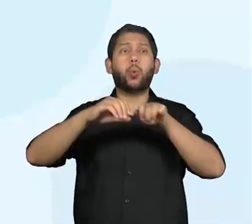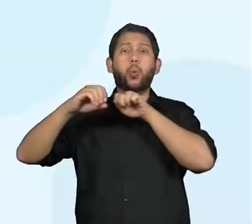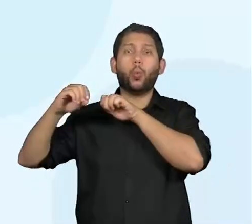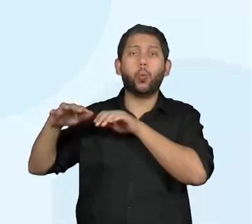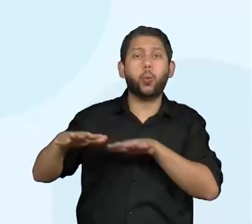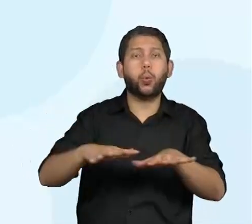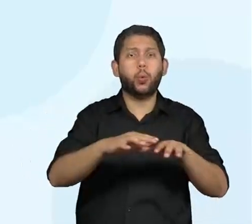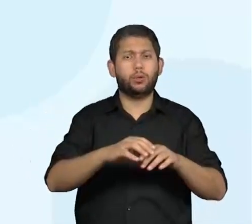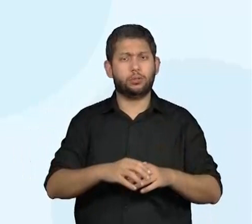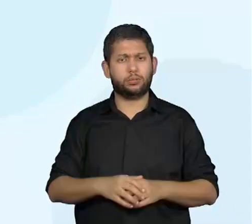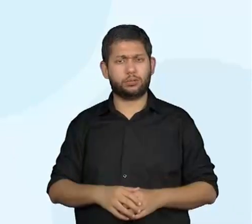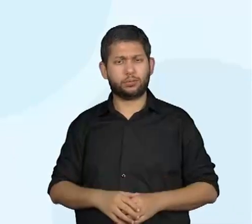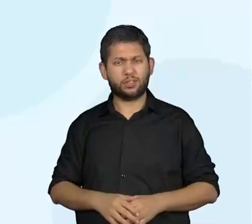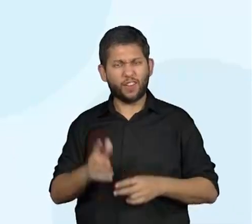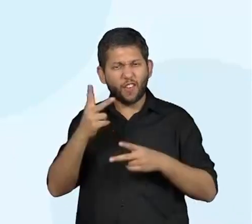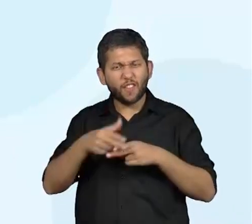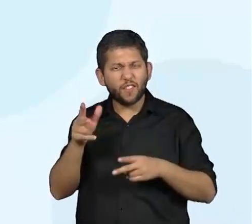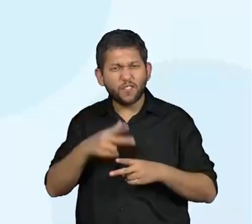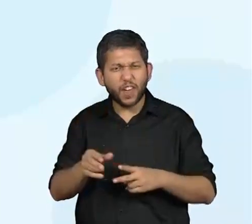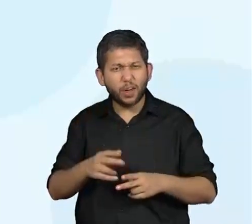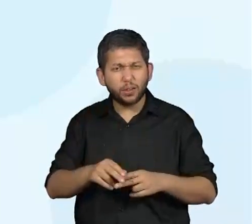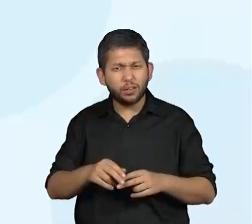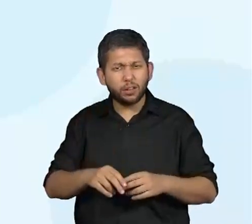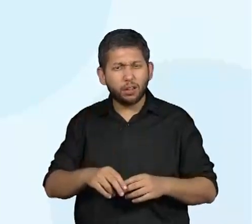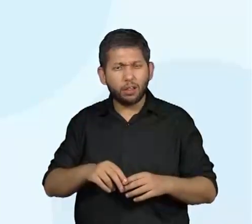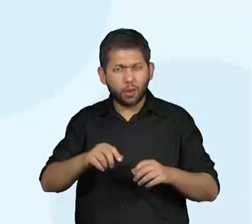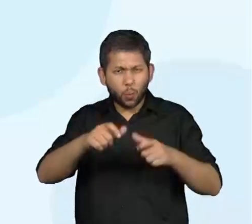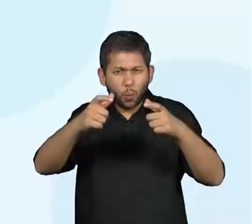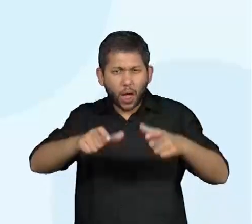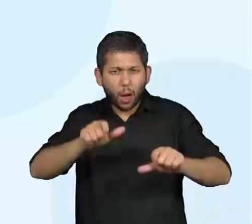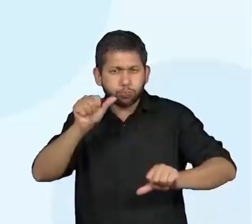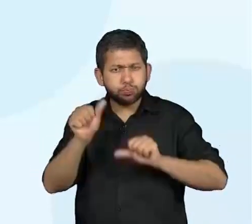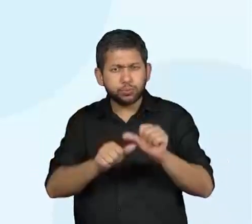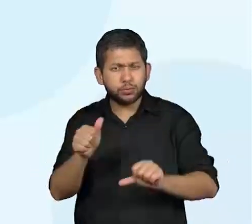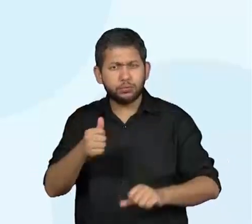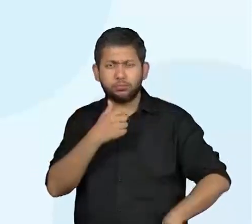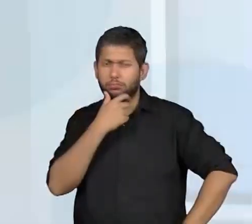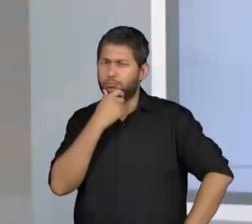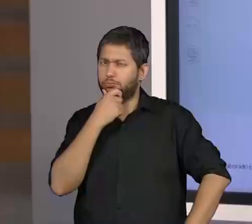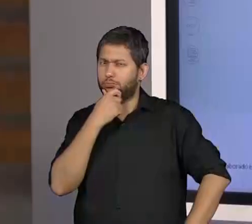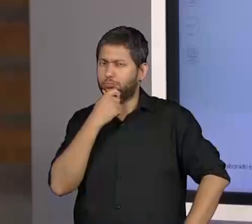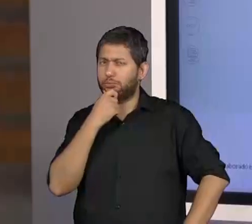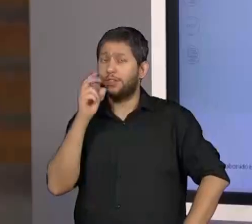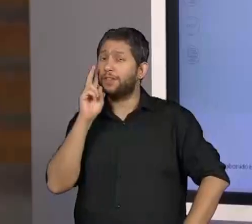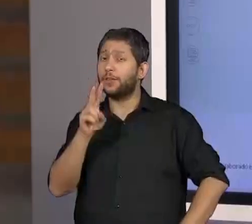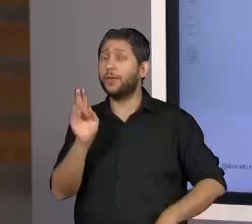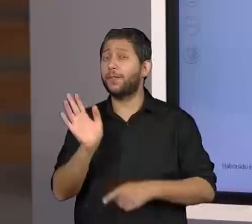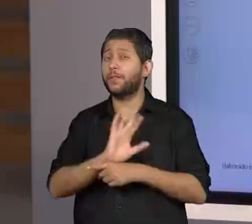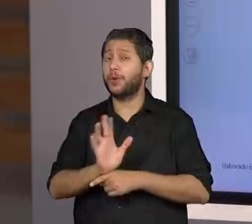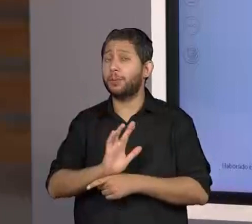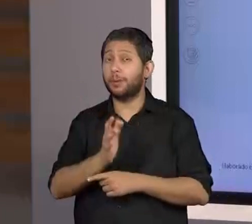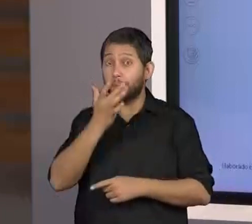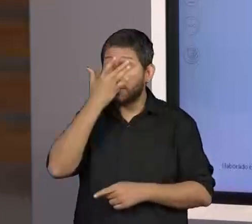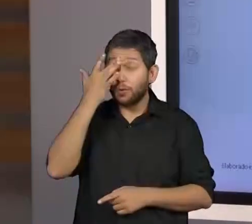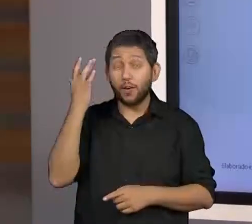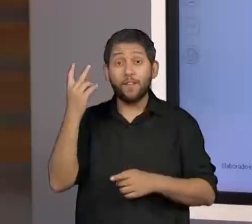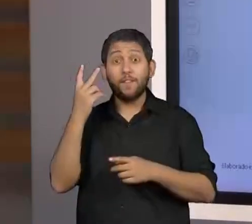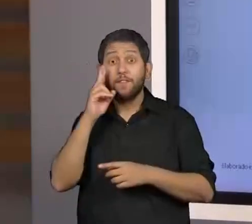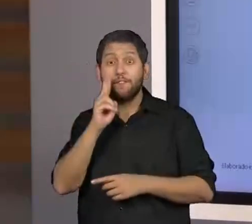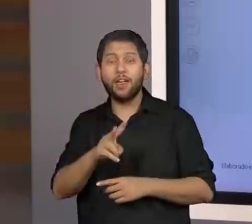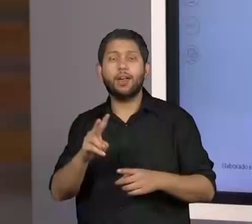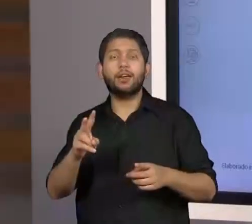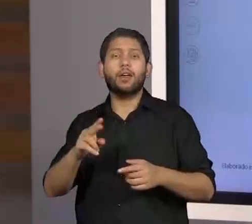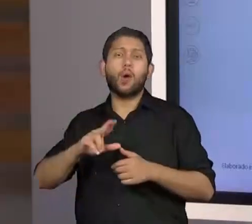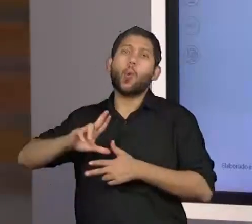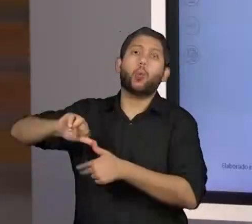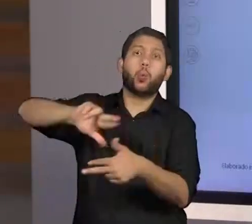Será que um vento forte, ele muda a paisagem? Pensa aí em alguns filmes que você já assistiu, que existe algum